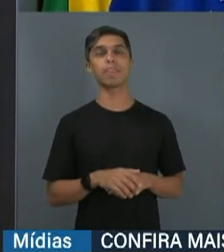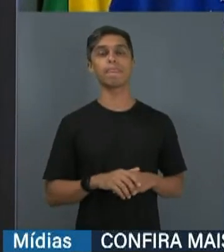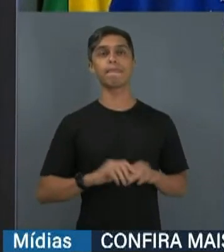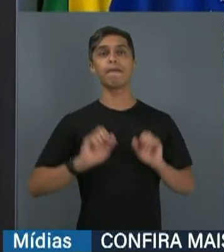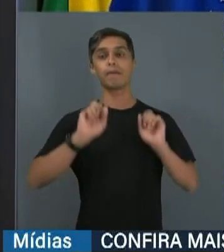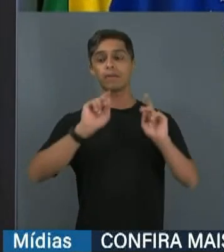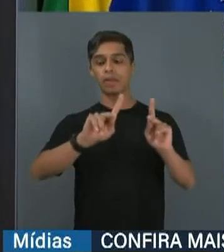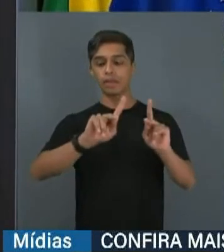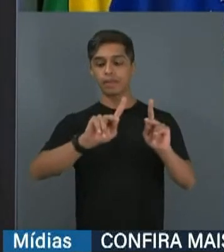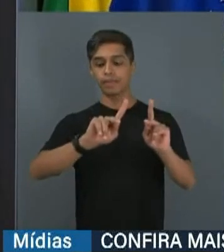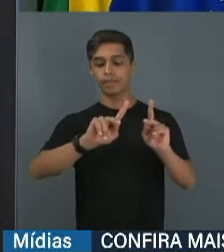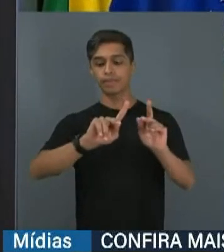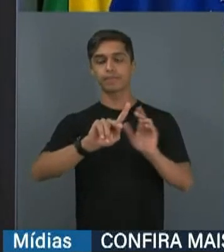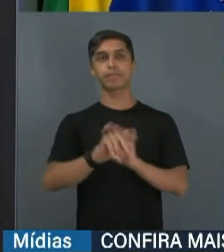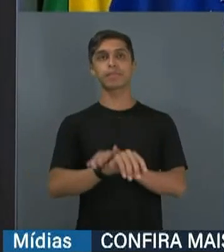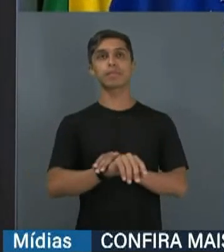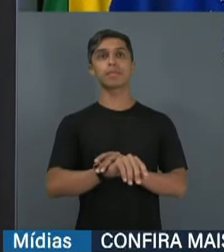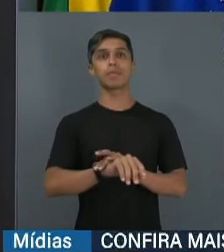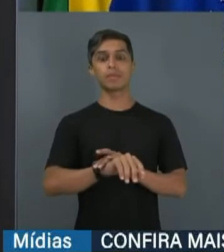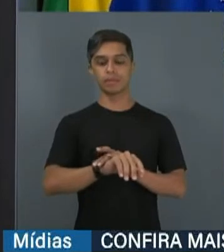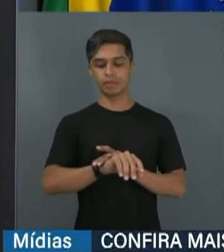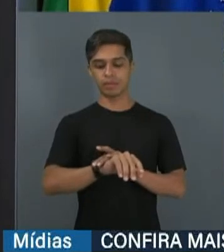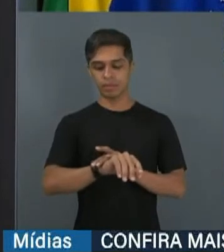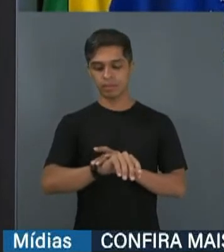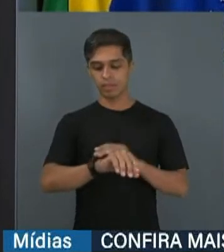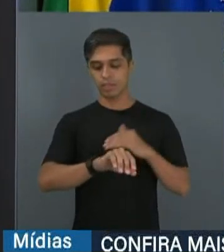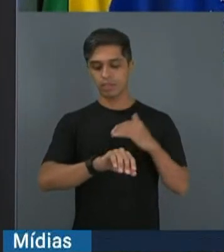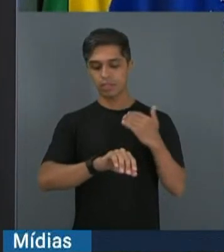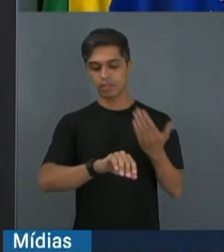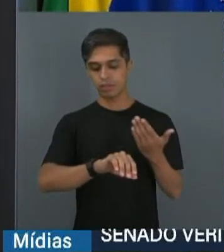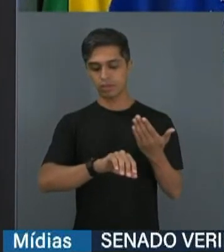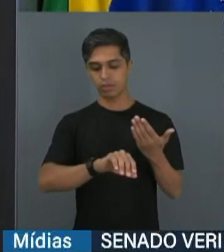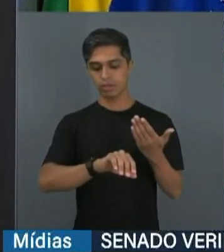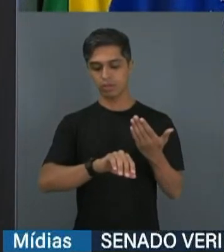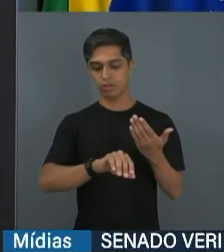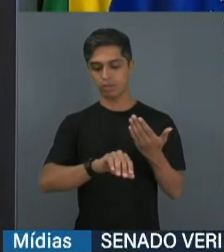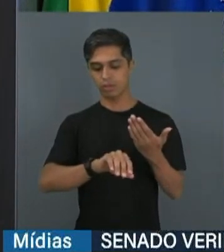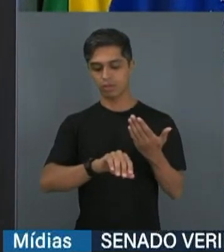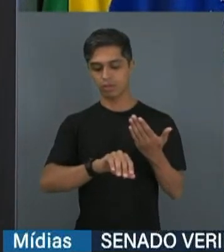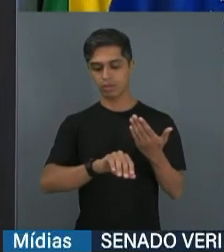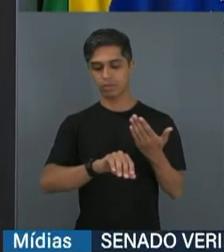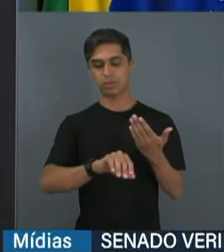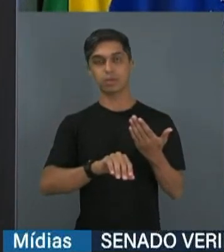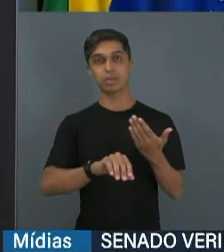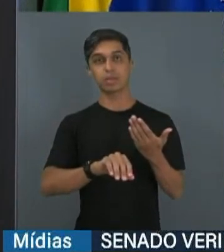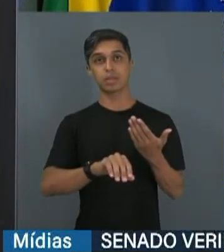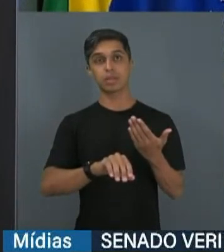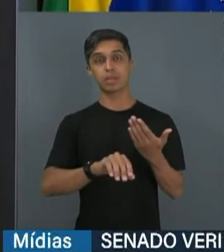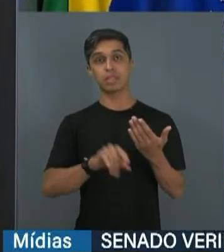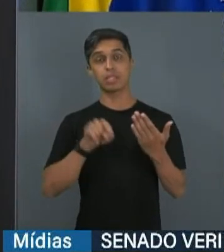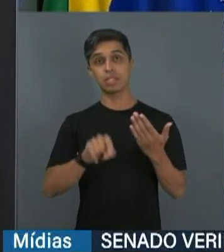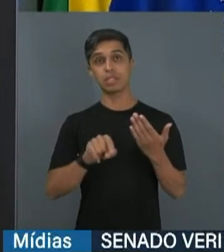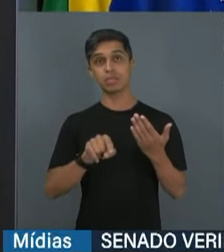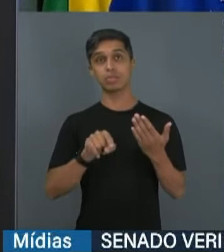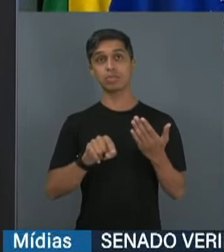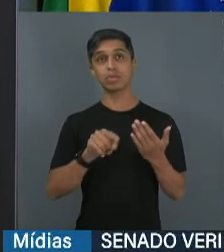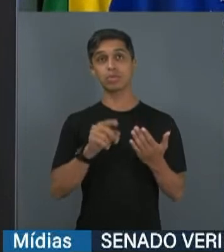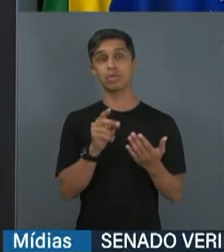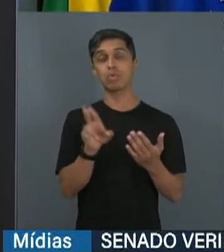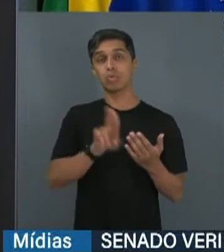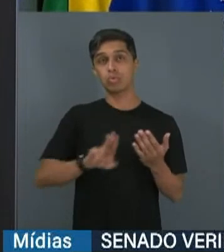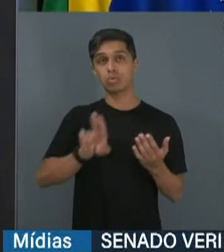E a gente, mesmo isso sendo usado,